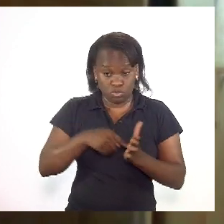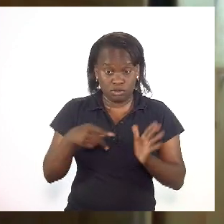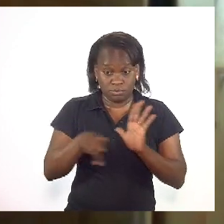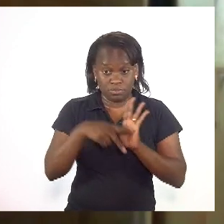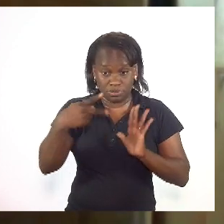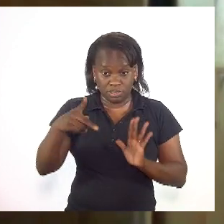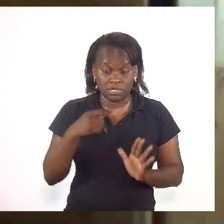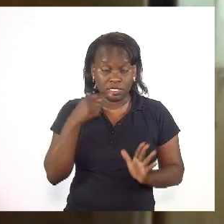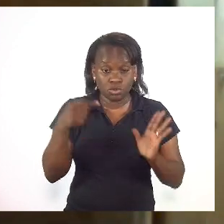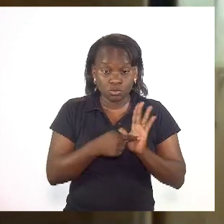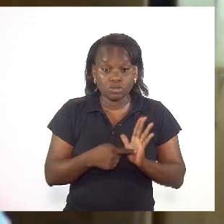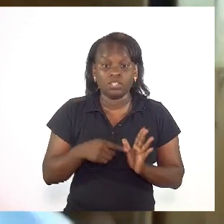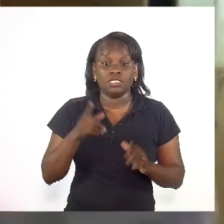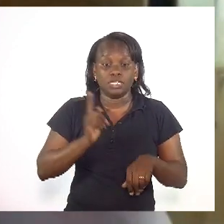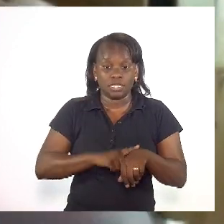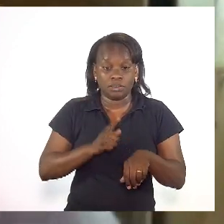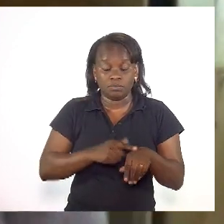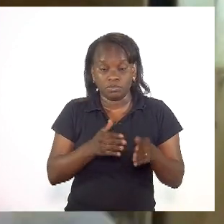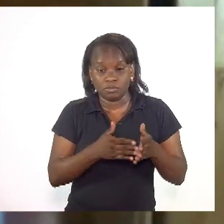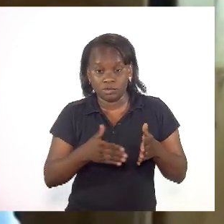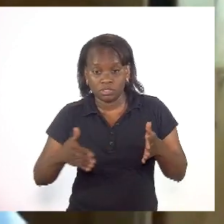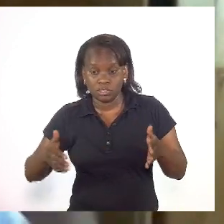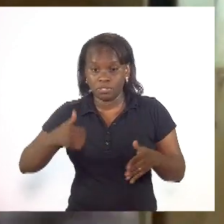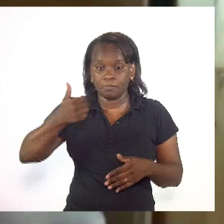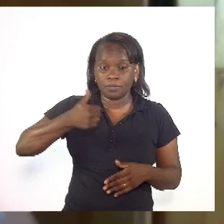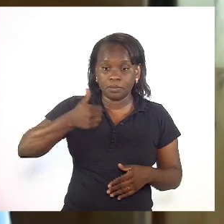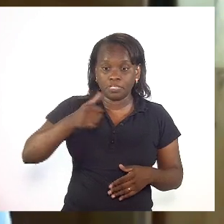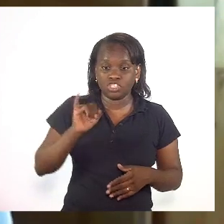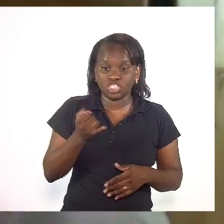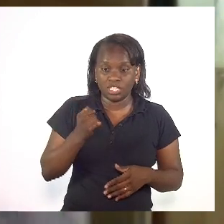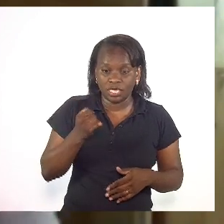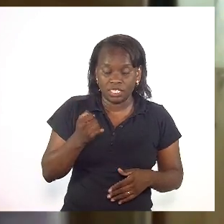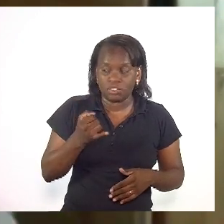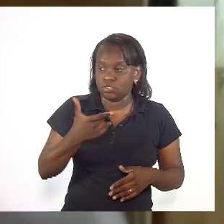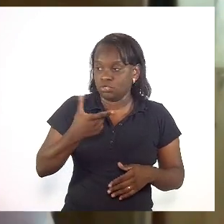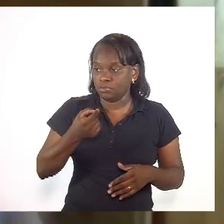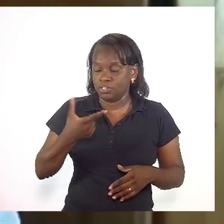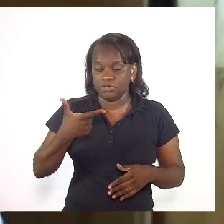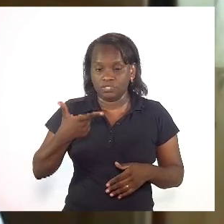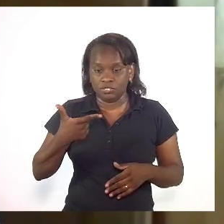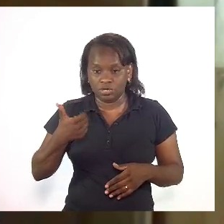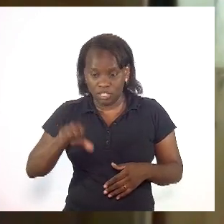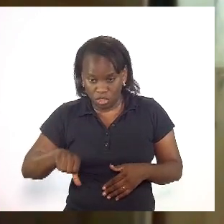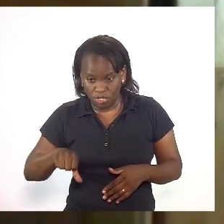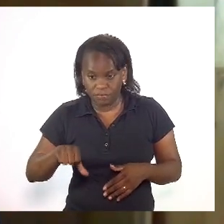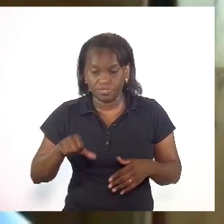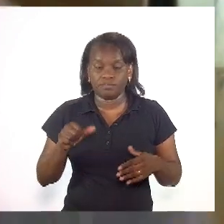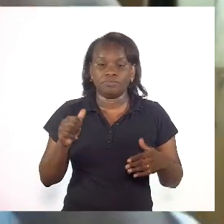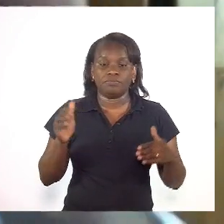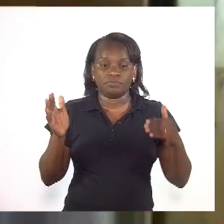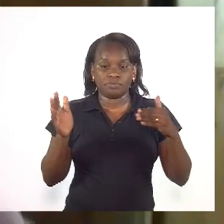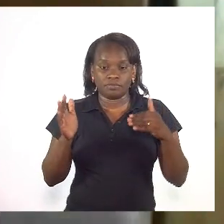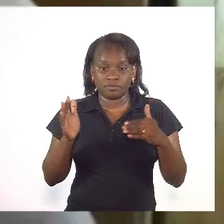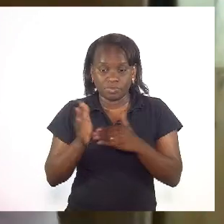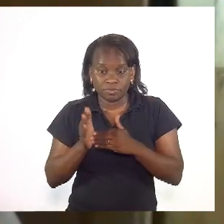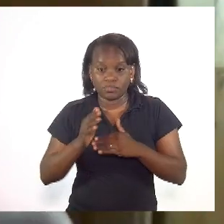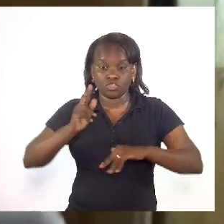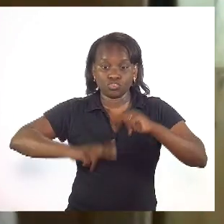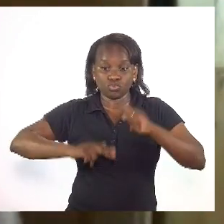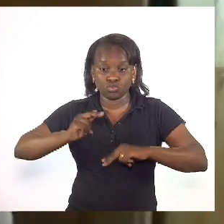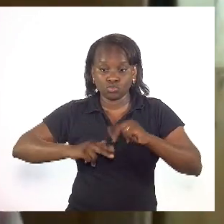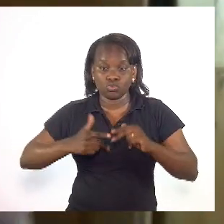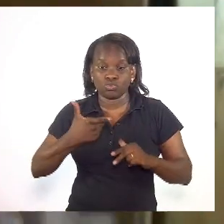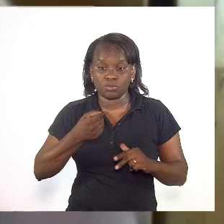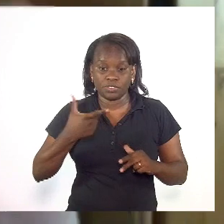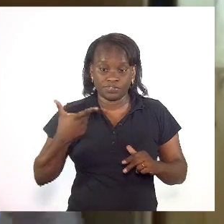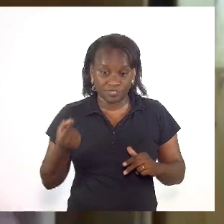dele, que no período de 1º de janeiro de 2019 a junho